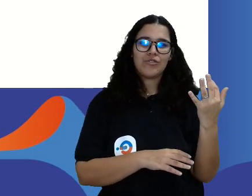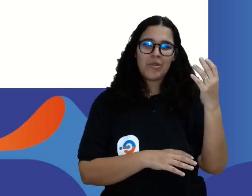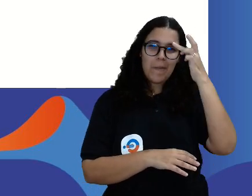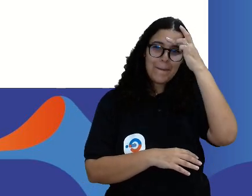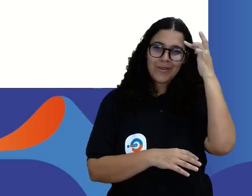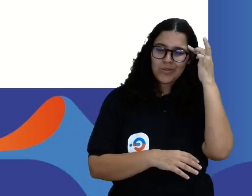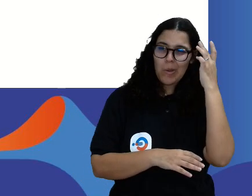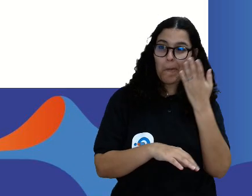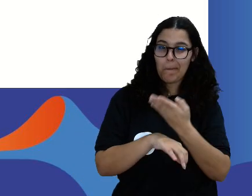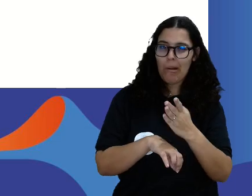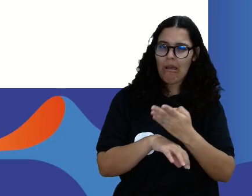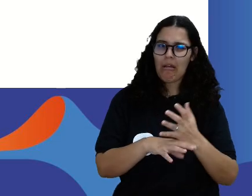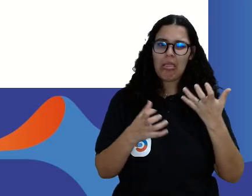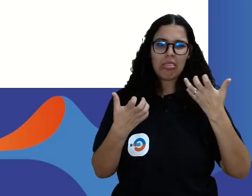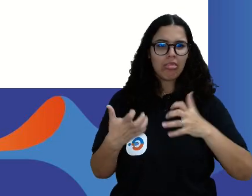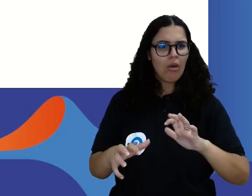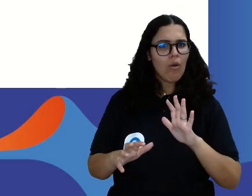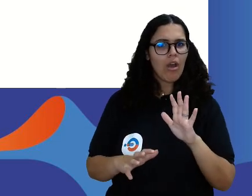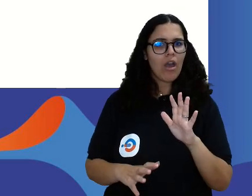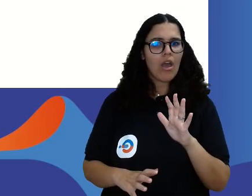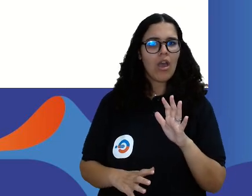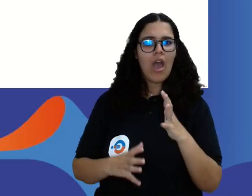esses negros que eram